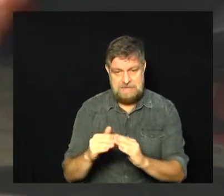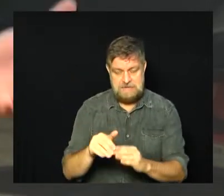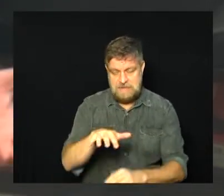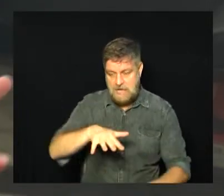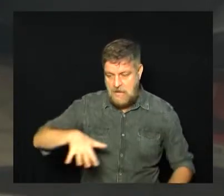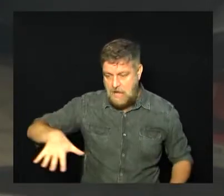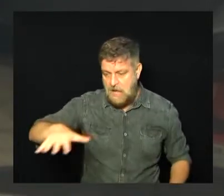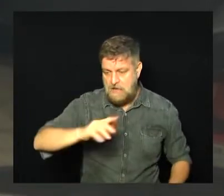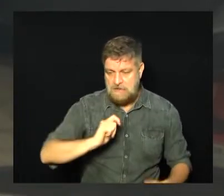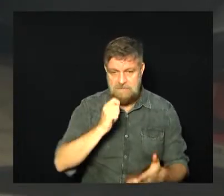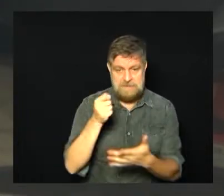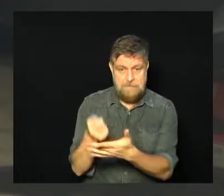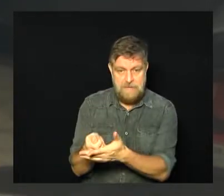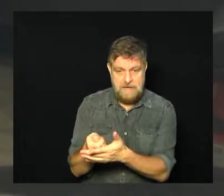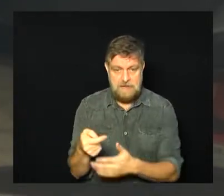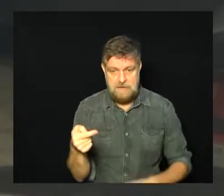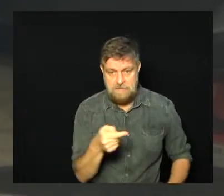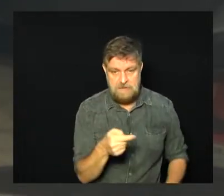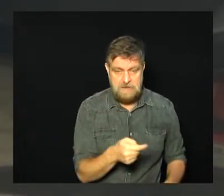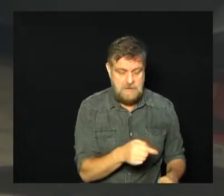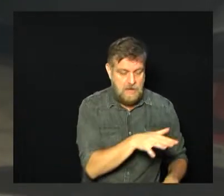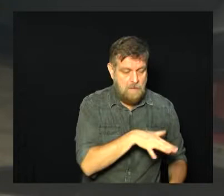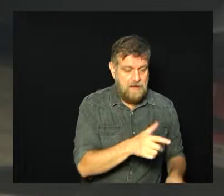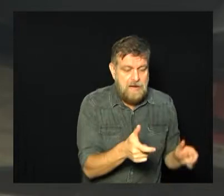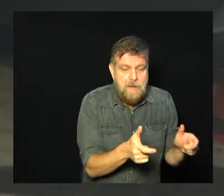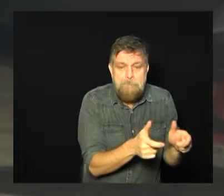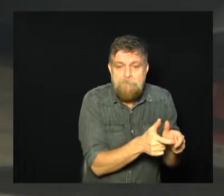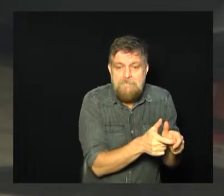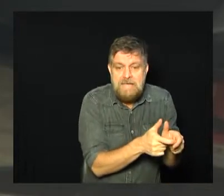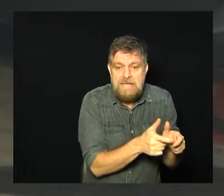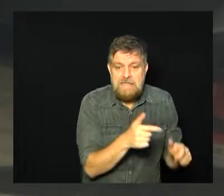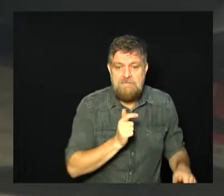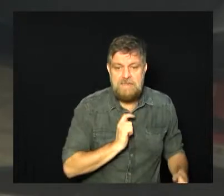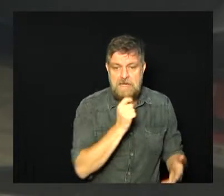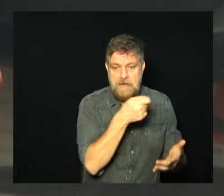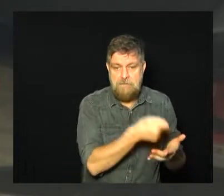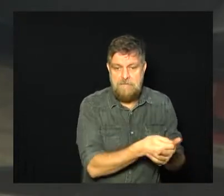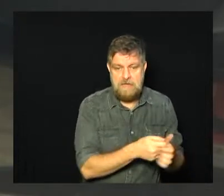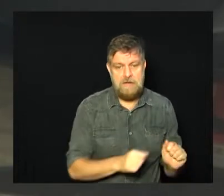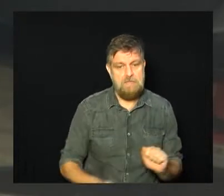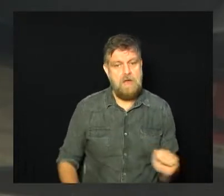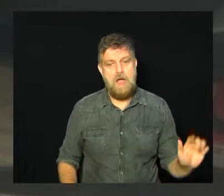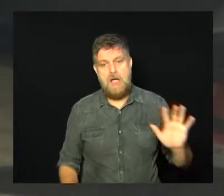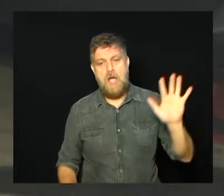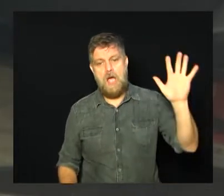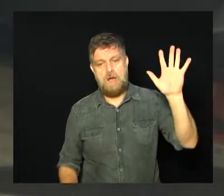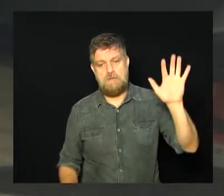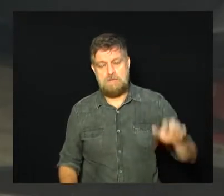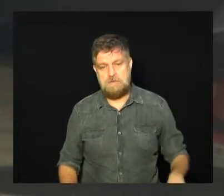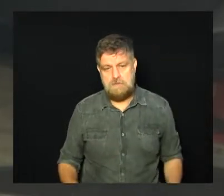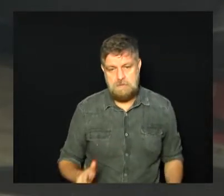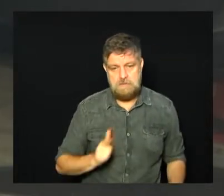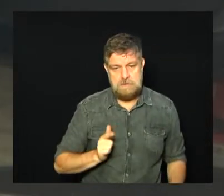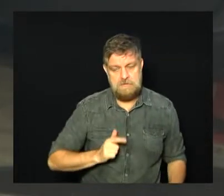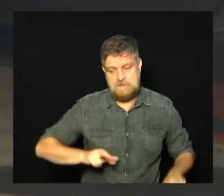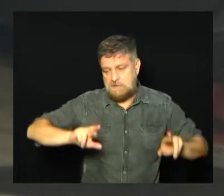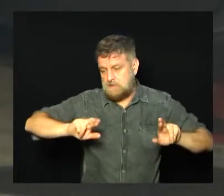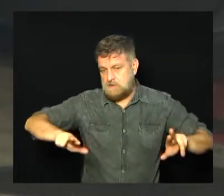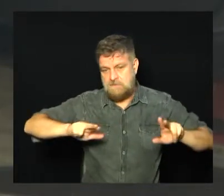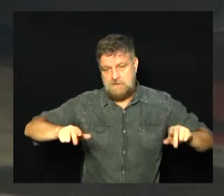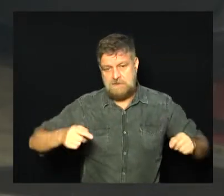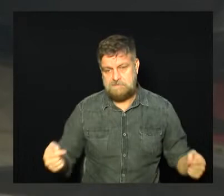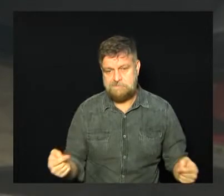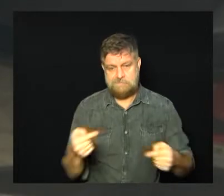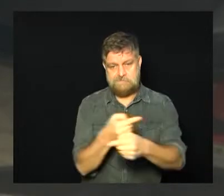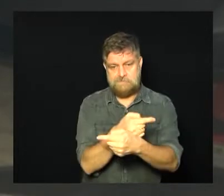versus um custo de uma área pequena, com uma edificação muito mais leve e um custo extremamente mais alto. Então, tem uma discrepância muito grande